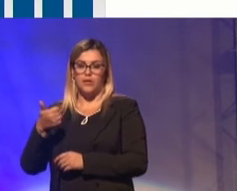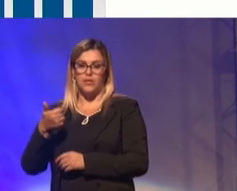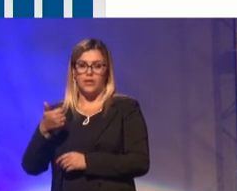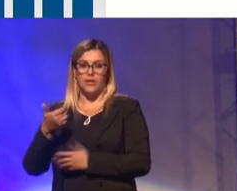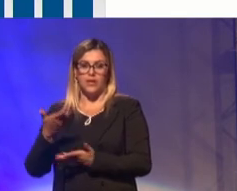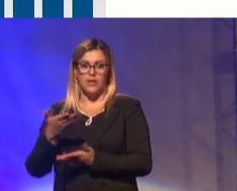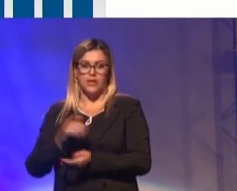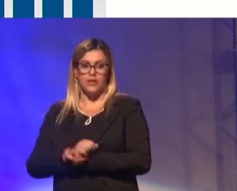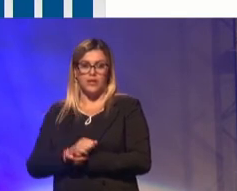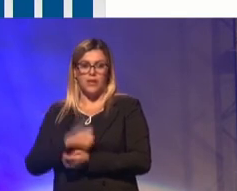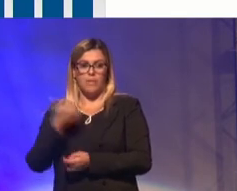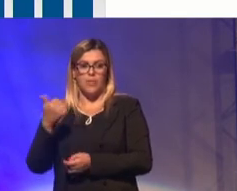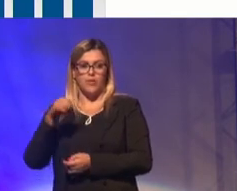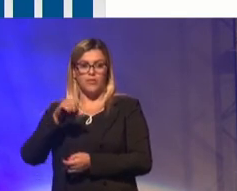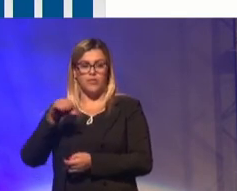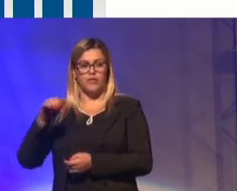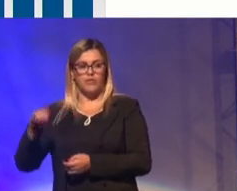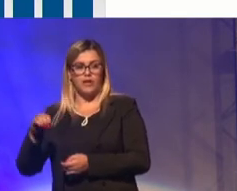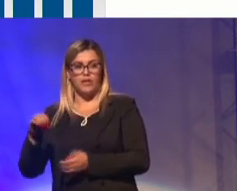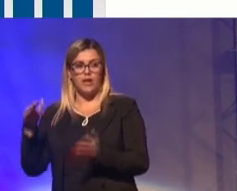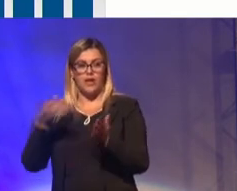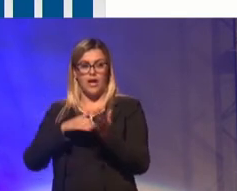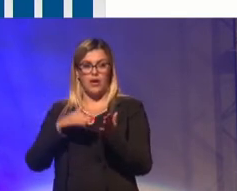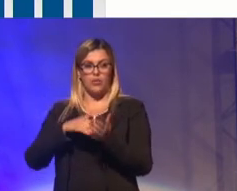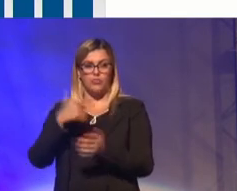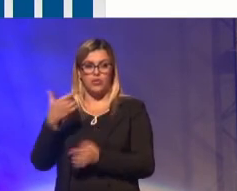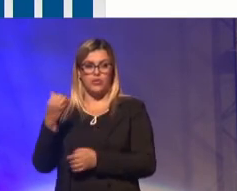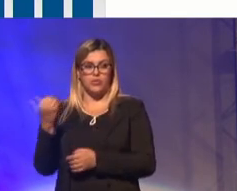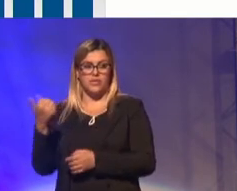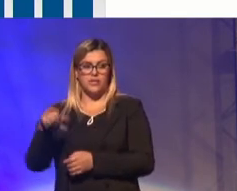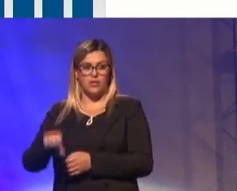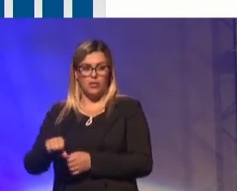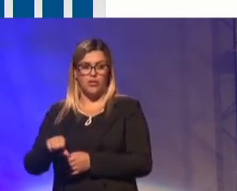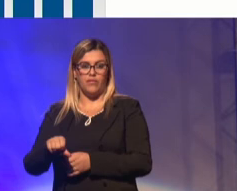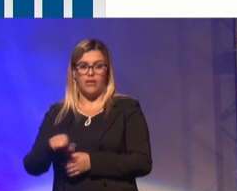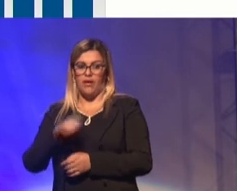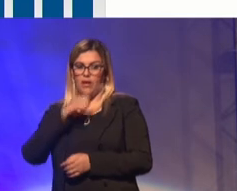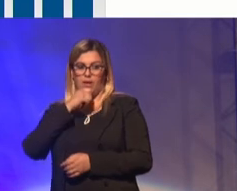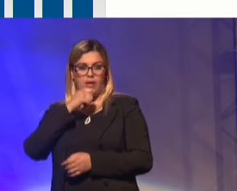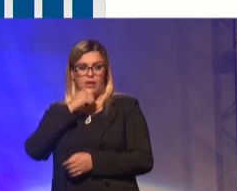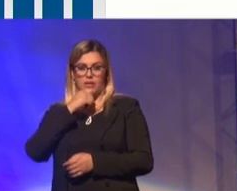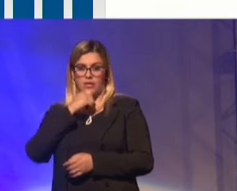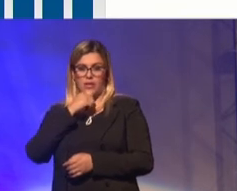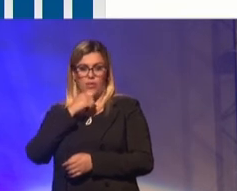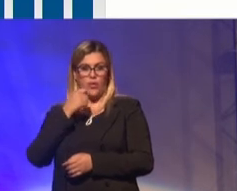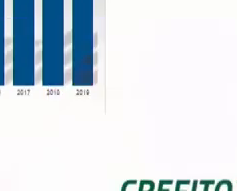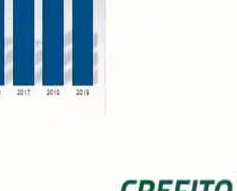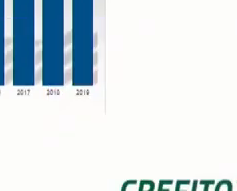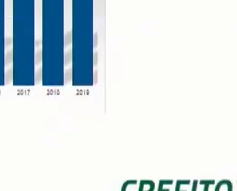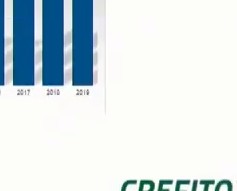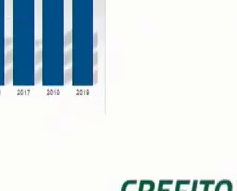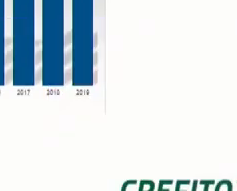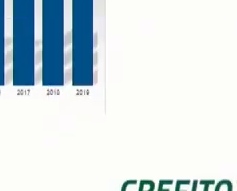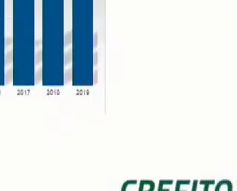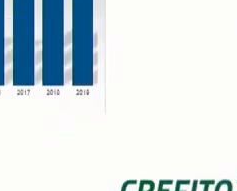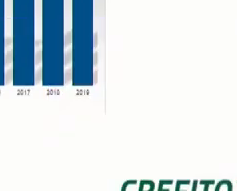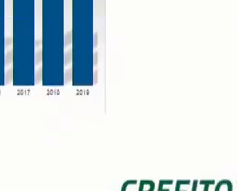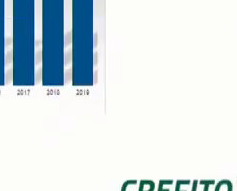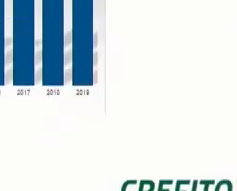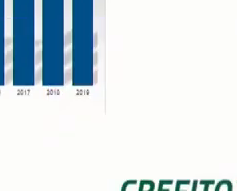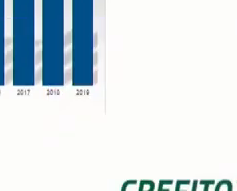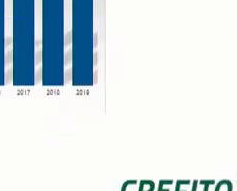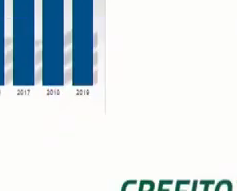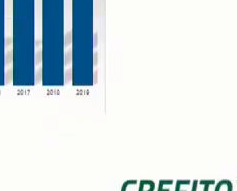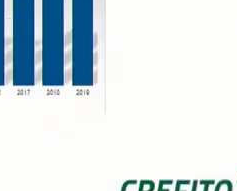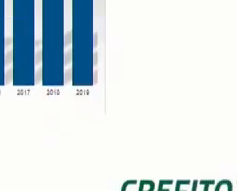a primeira barra é de 1990, a última é de 2019, ainda não atingiu 2018, porque a gente não terminou o ano,